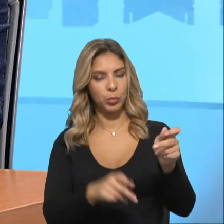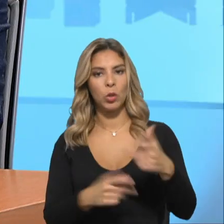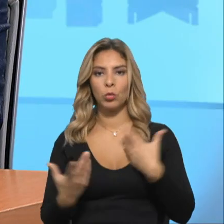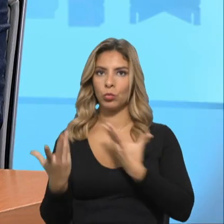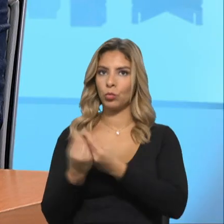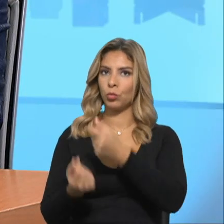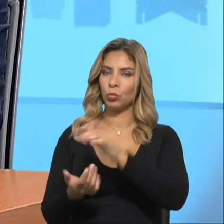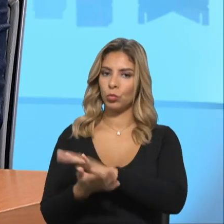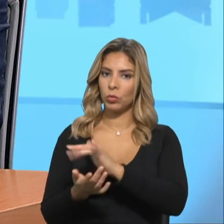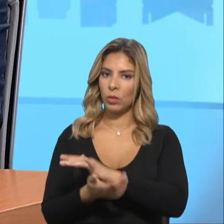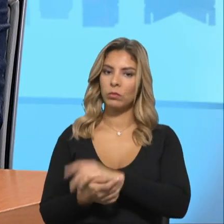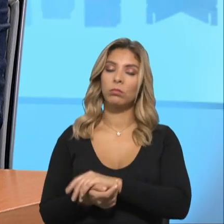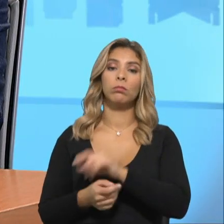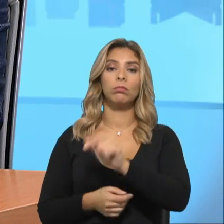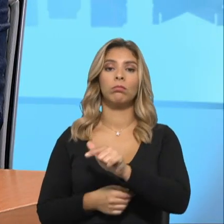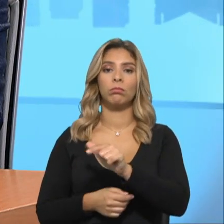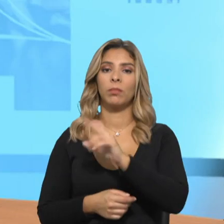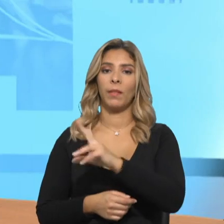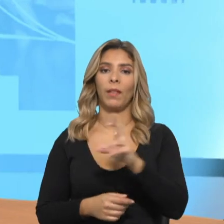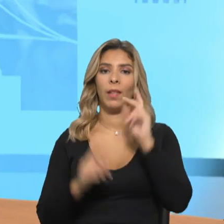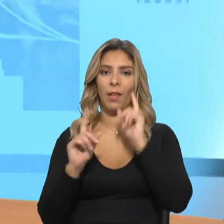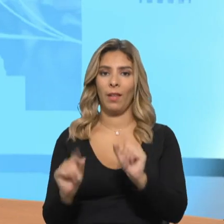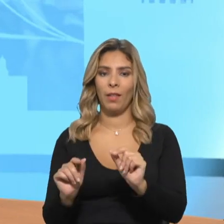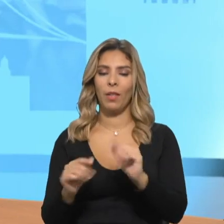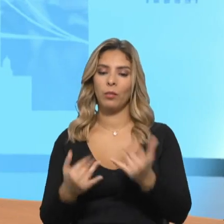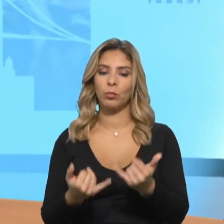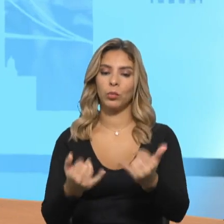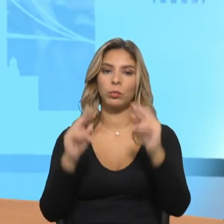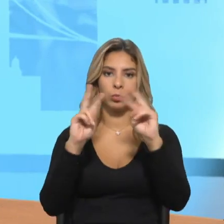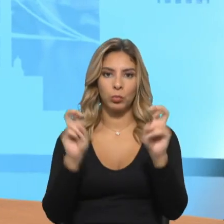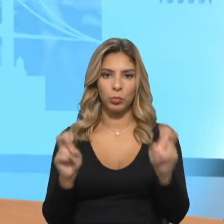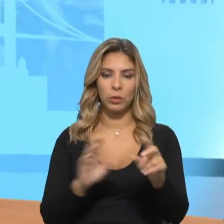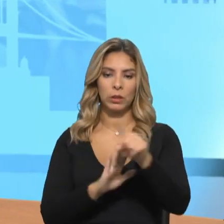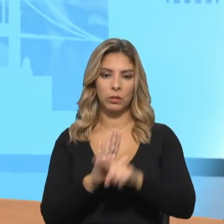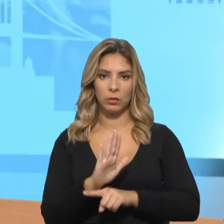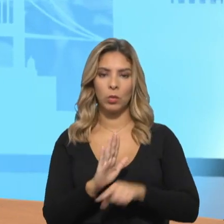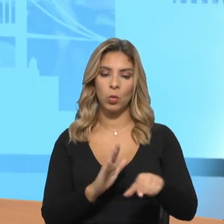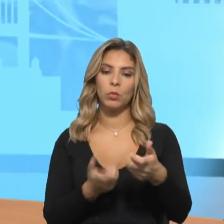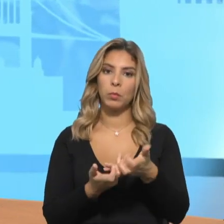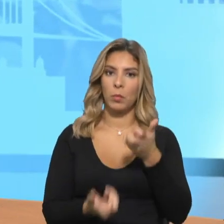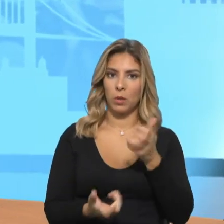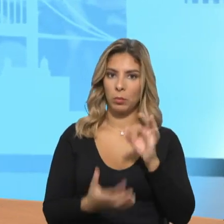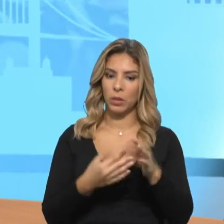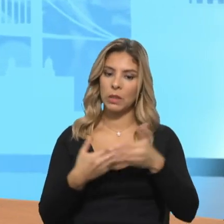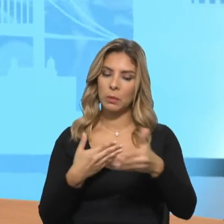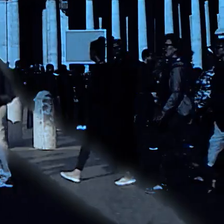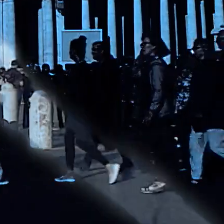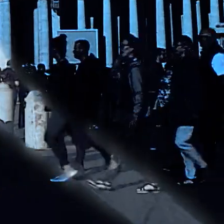José Pedro Frazão. Será logo após os temas da atualidade, onde hoje destacamos a Semana do